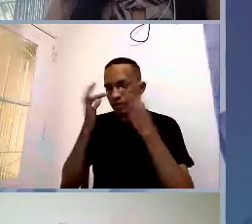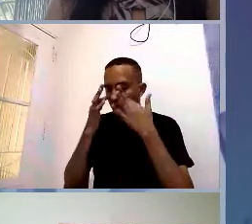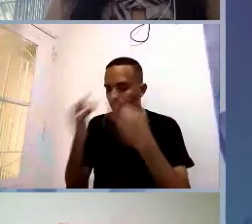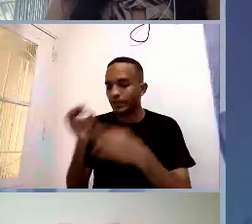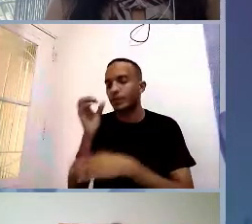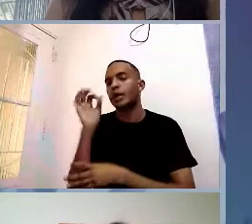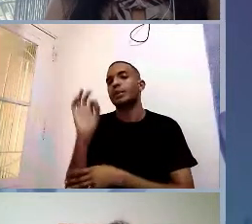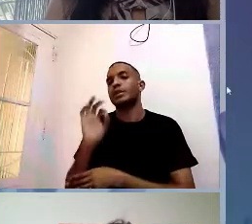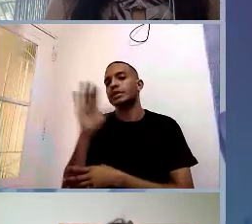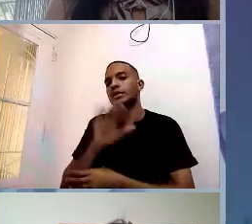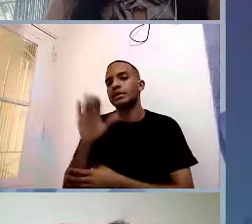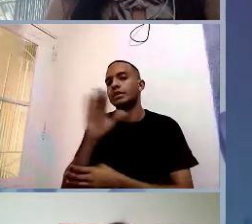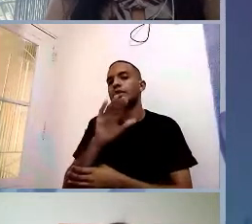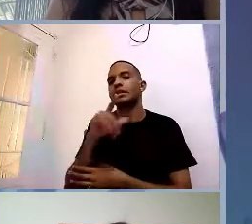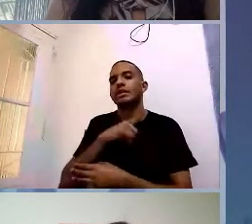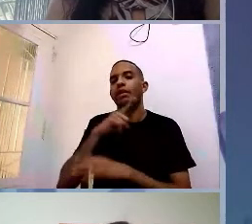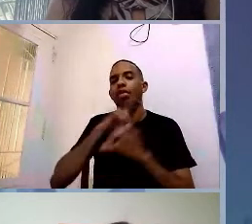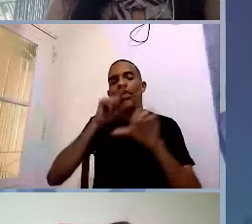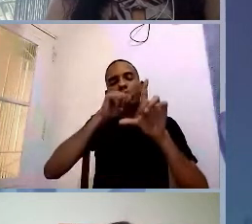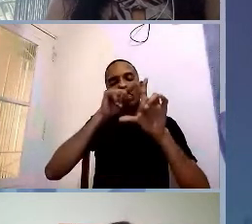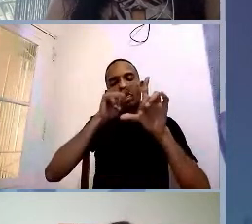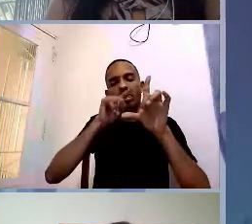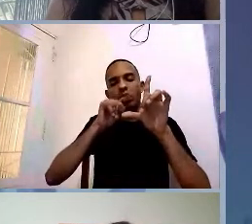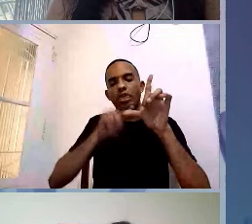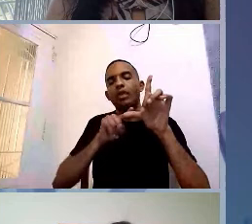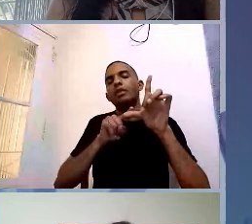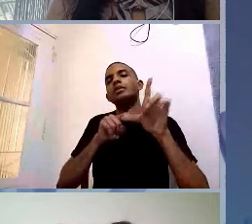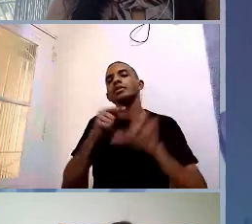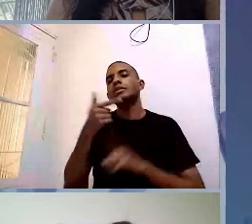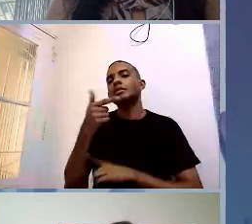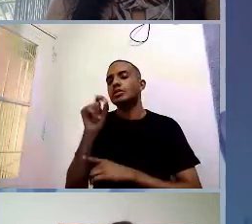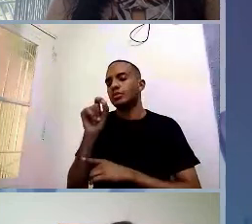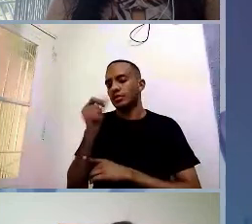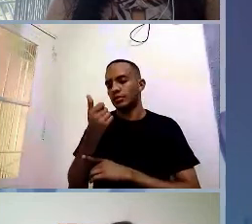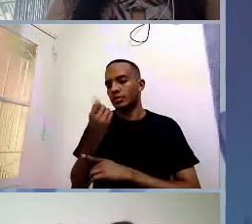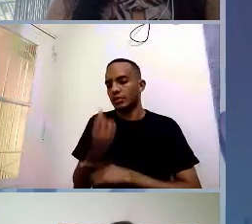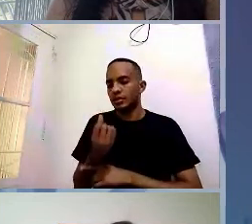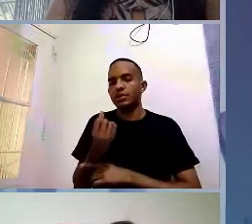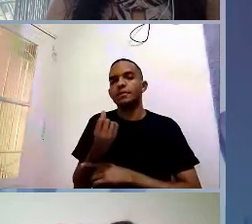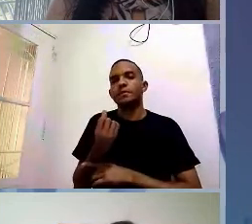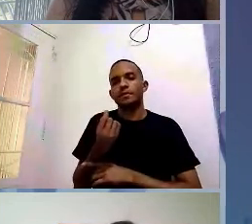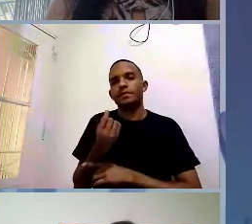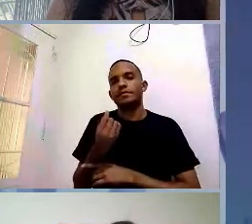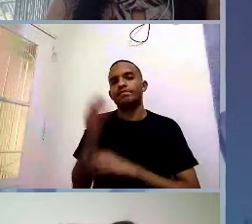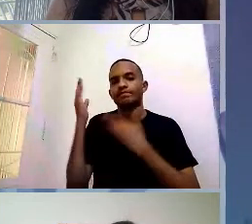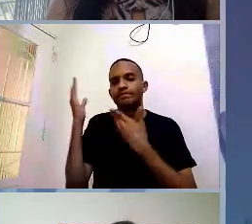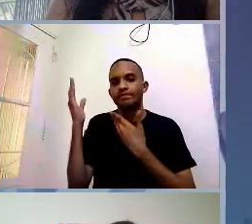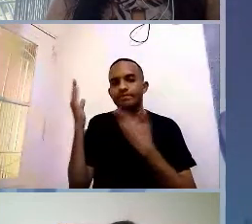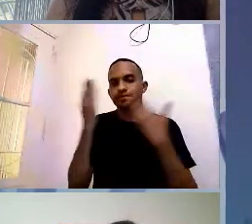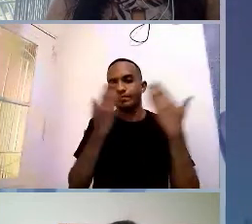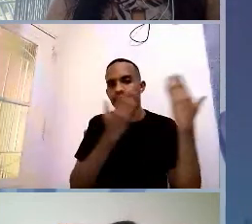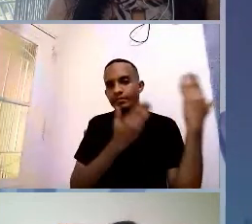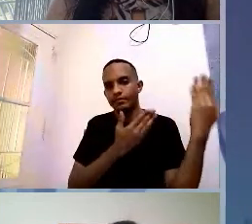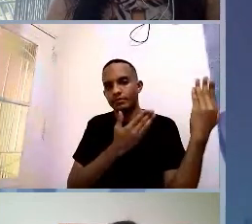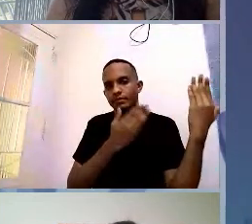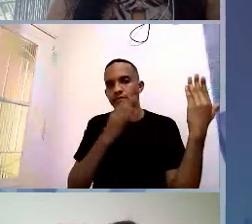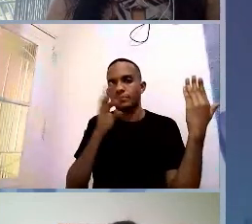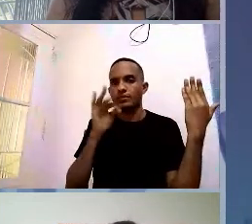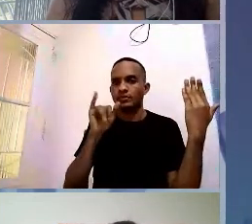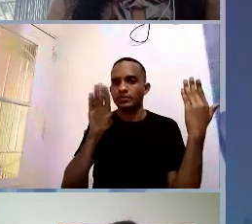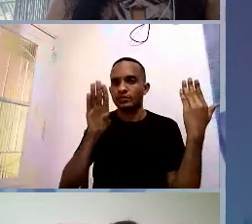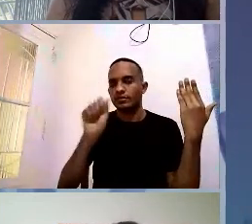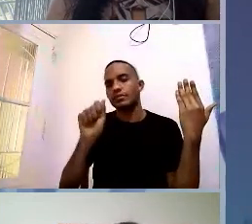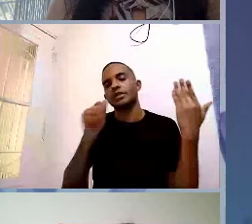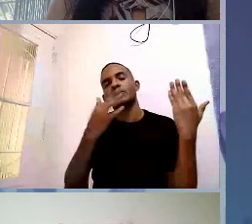que teve uma queda, né, uma leve queda desde 2016. Né? No gráfico que está representado aqui, Timbiras aparece nessa